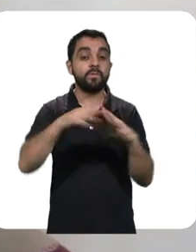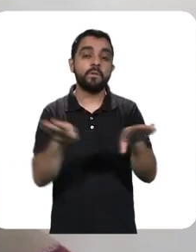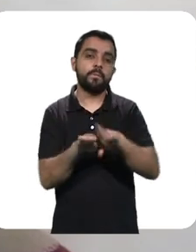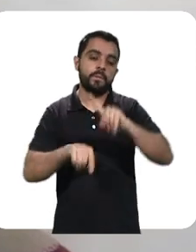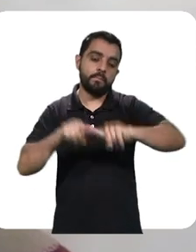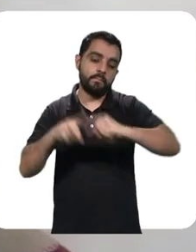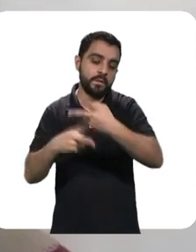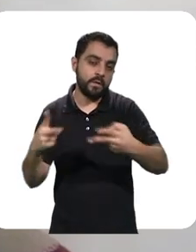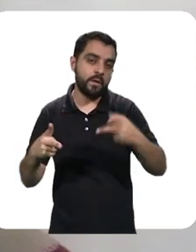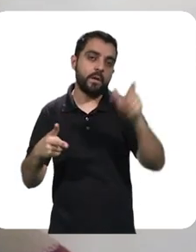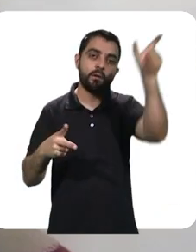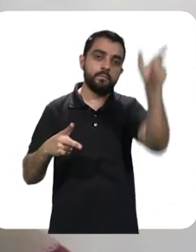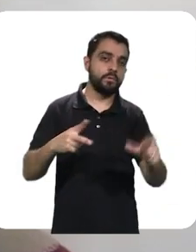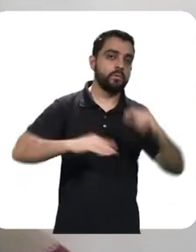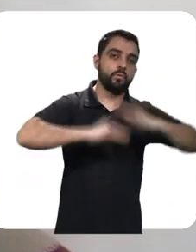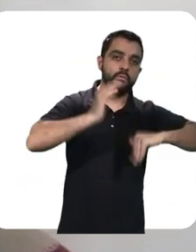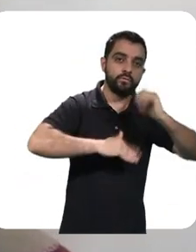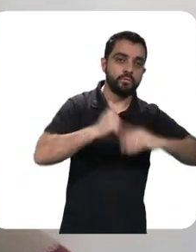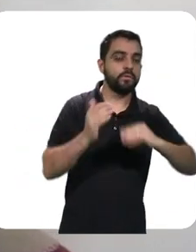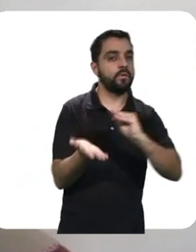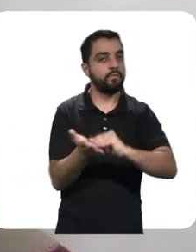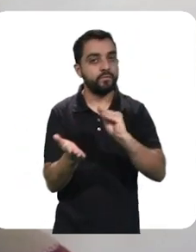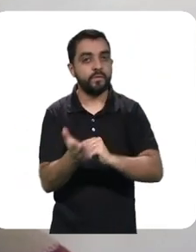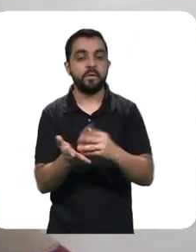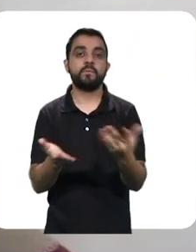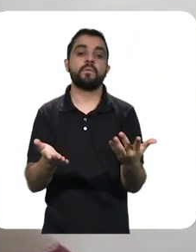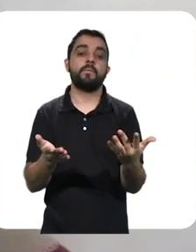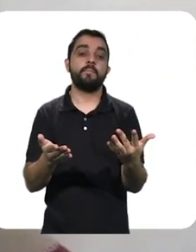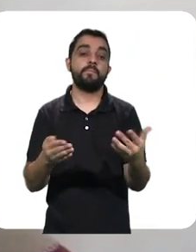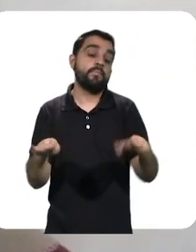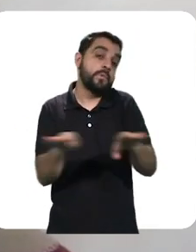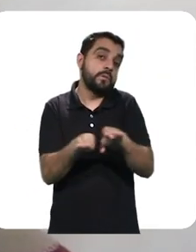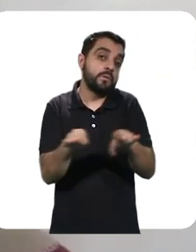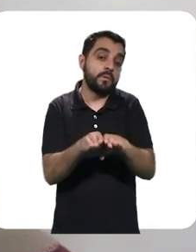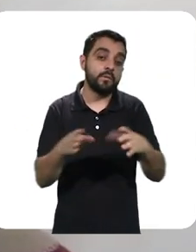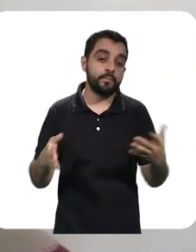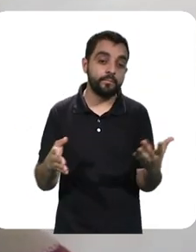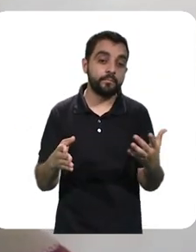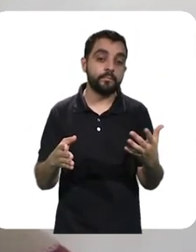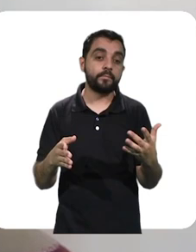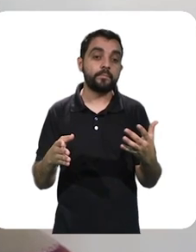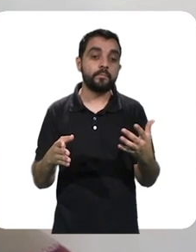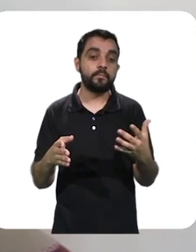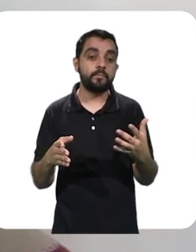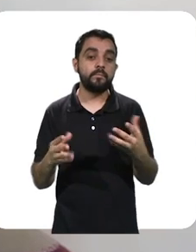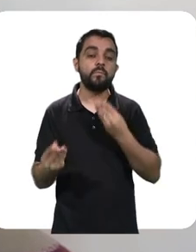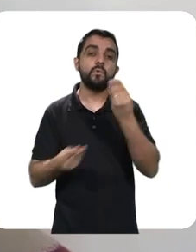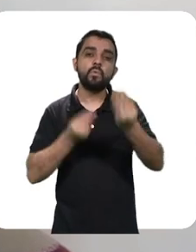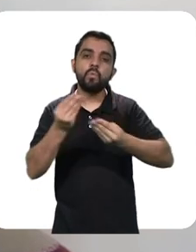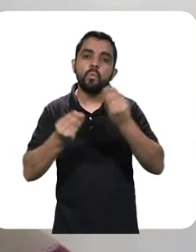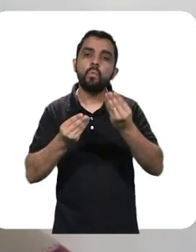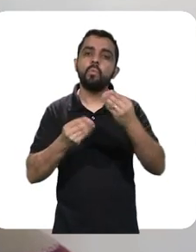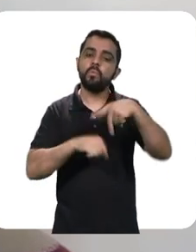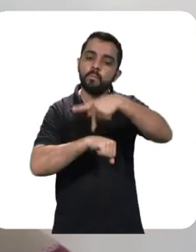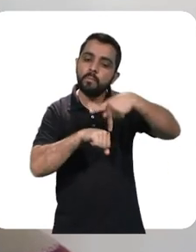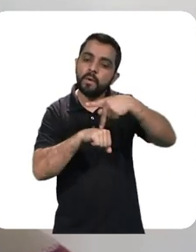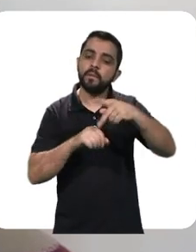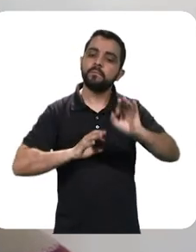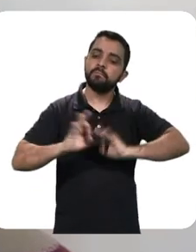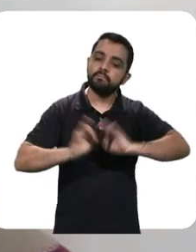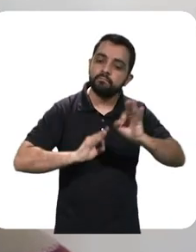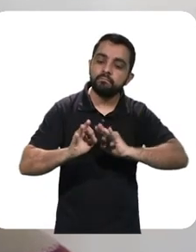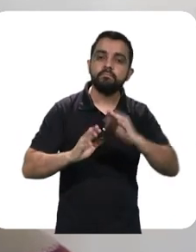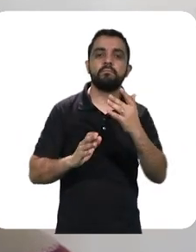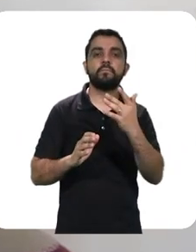de recursos, como a professora Cristina acabou de falar, e também das ações, das medidas tomadas,